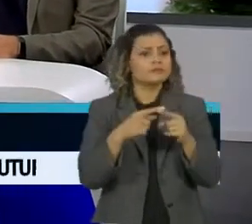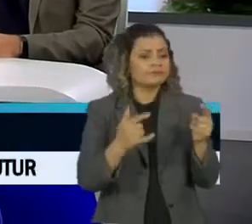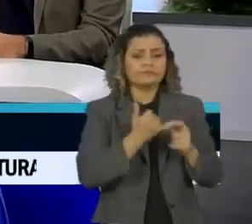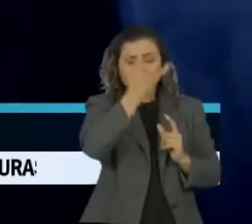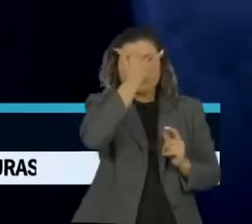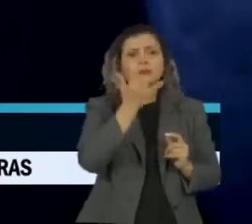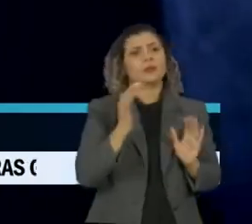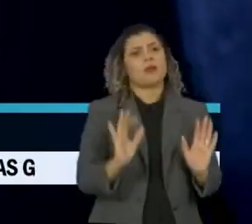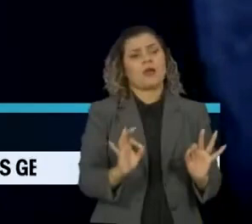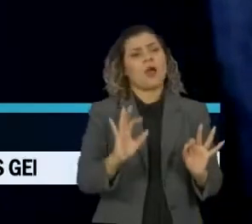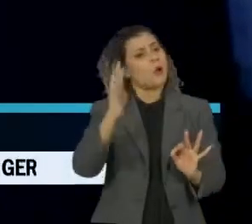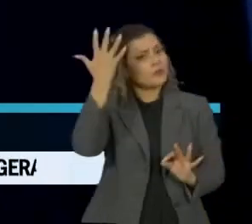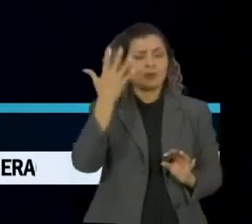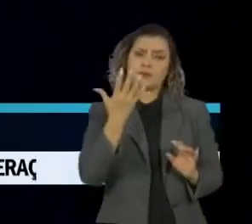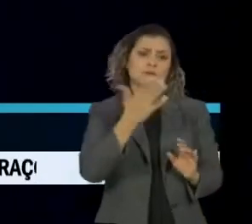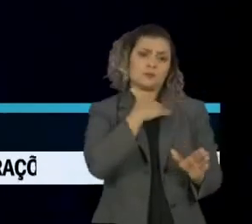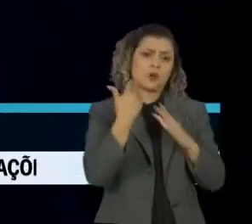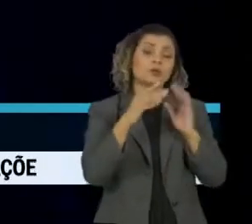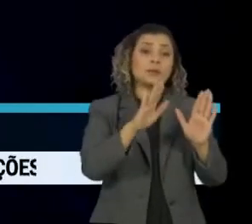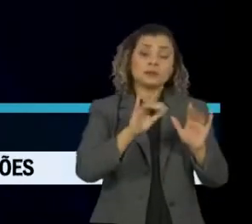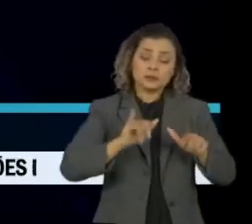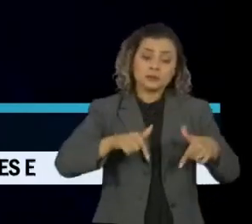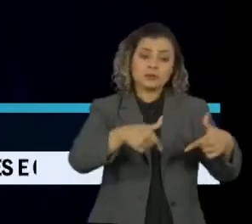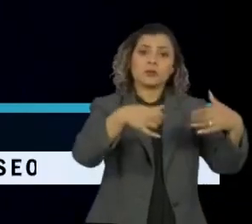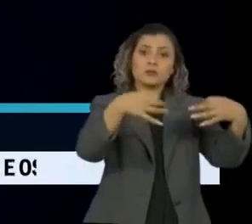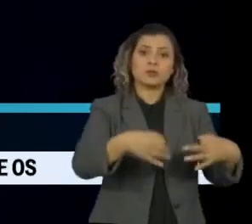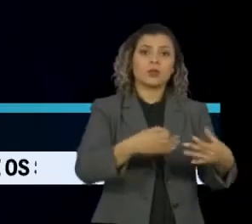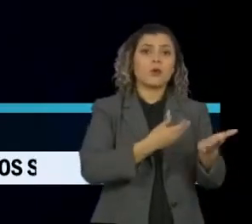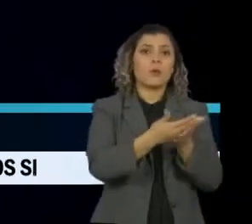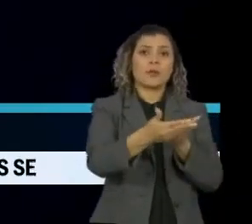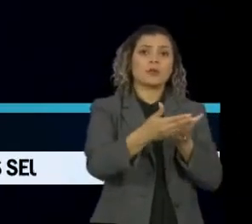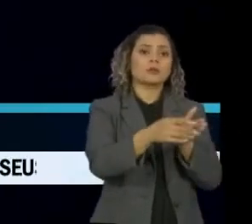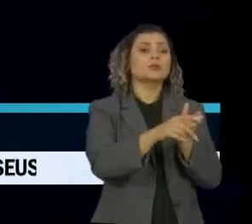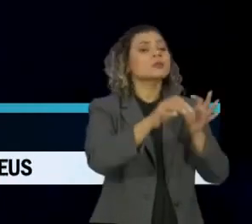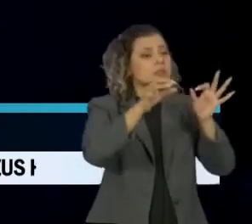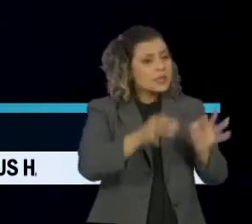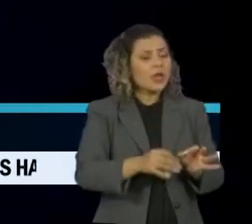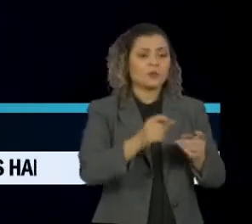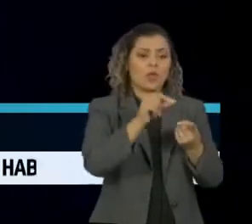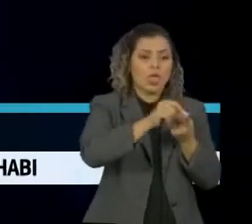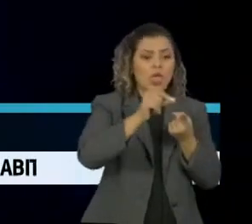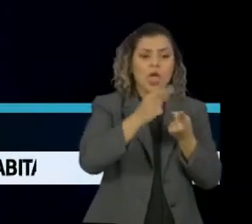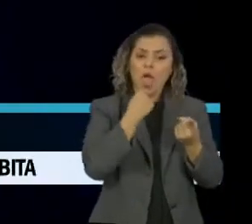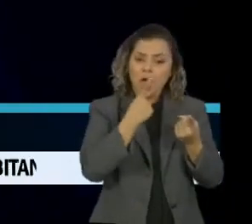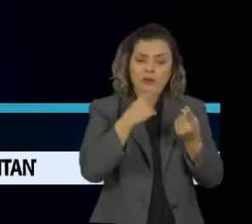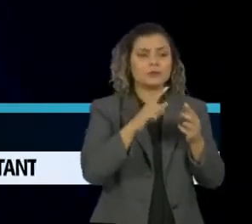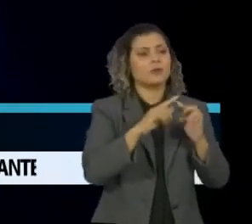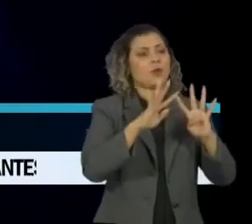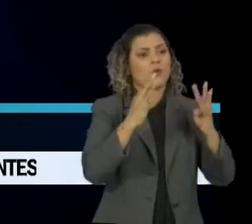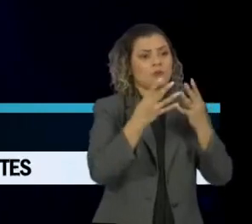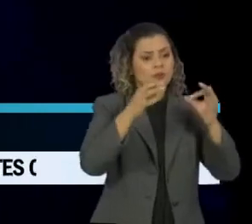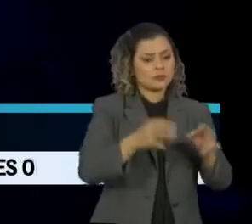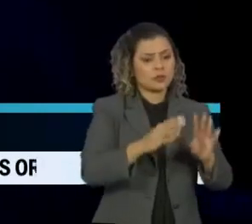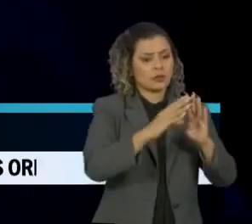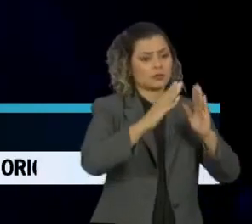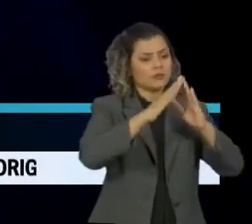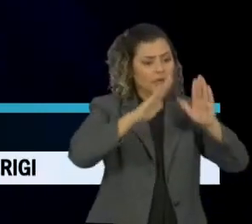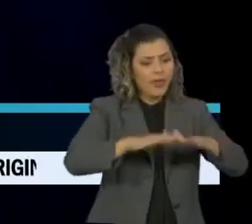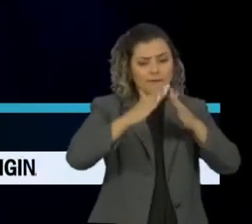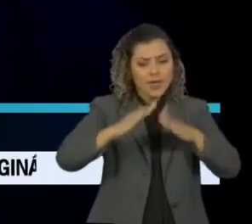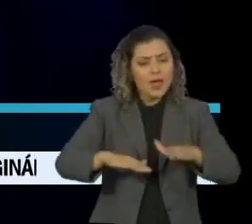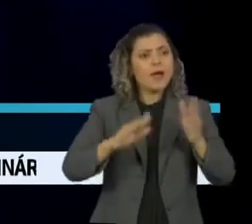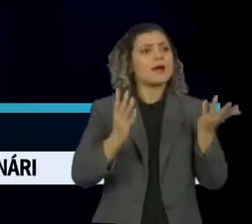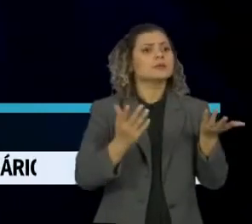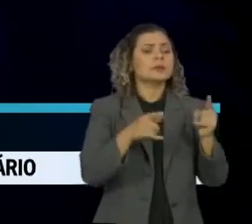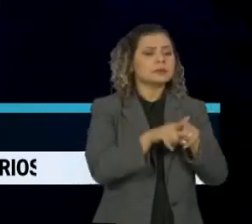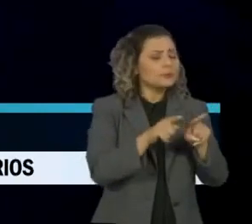Aí eu acho que cabe a pergunta para o senhor: se tivéssemos feito tudo corretamente desde o começo, testes, quarentena correta, uma coordenação